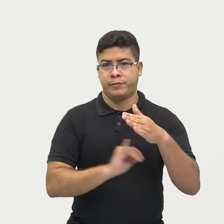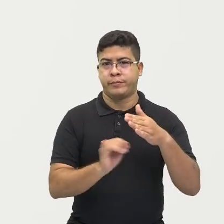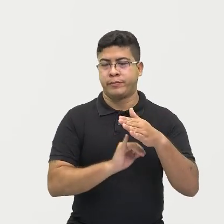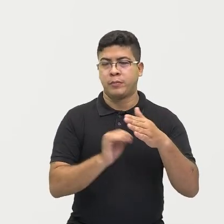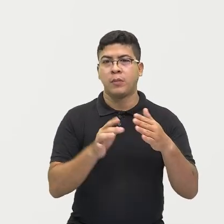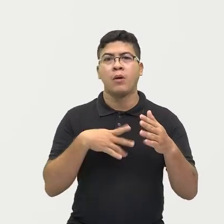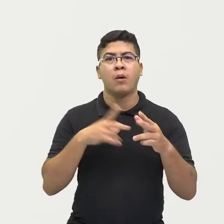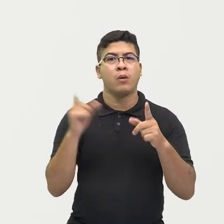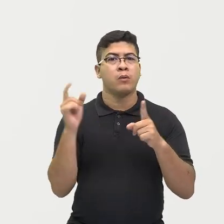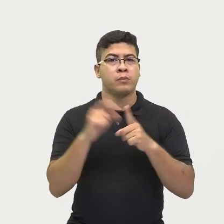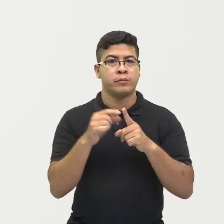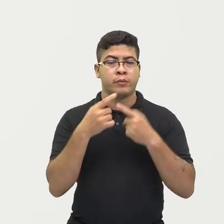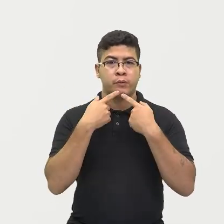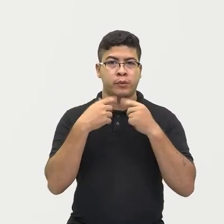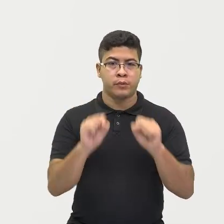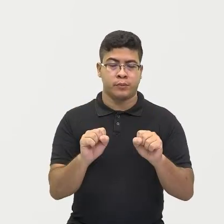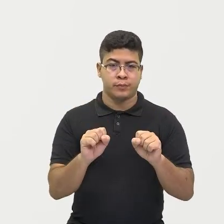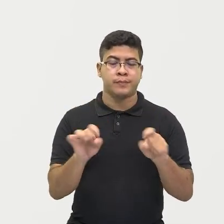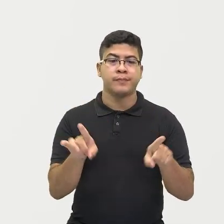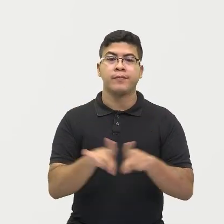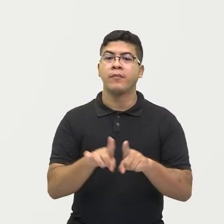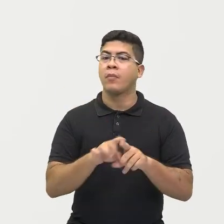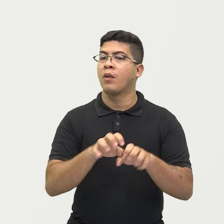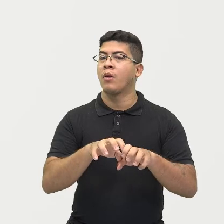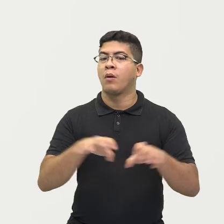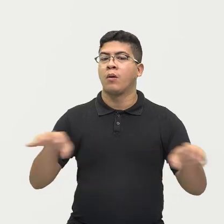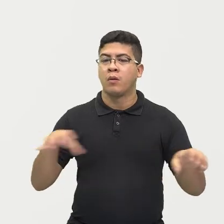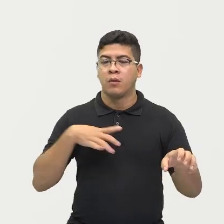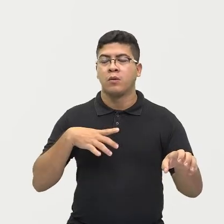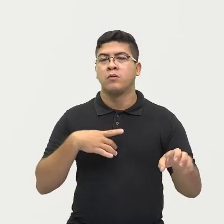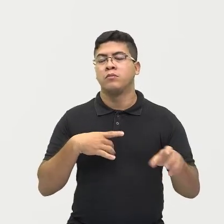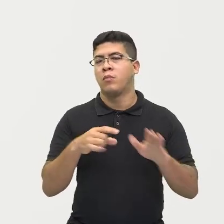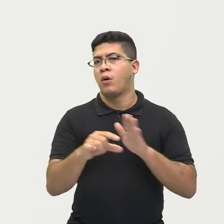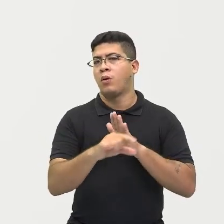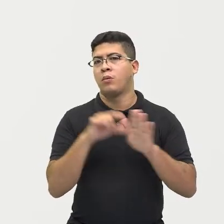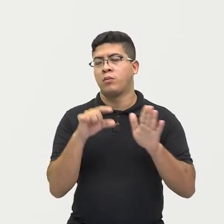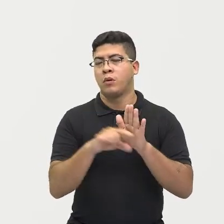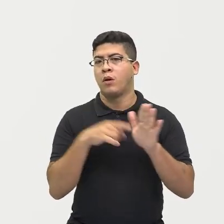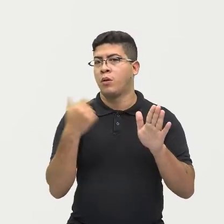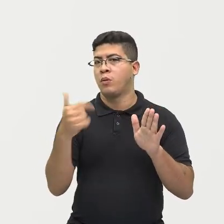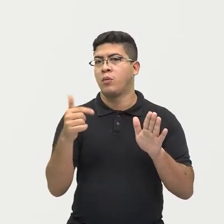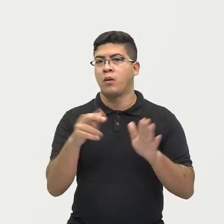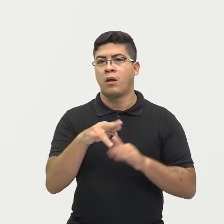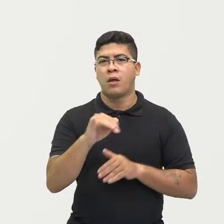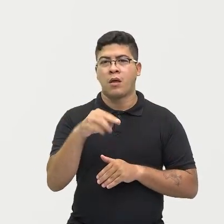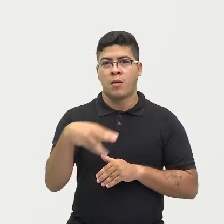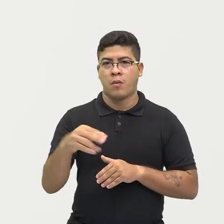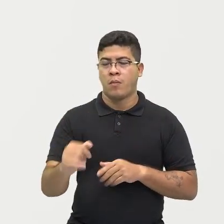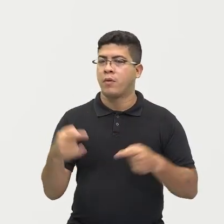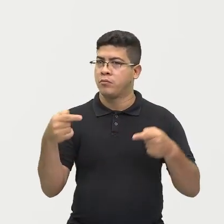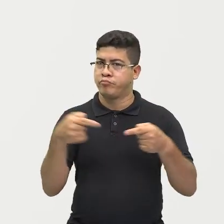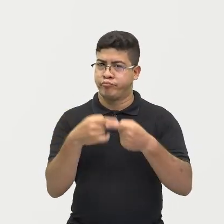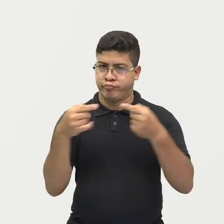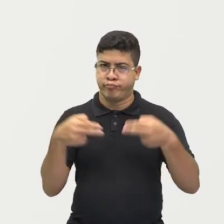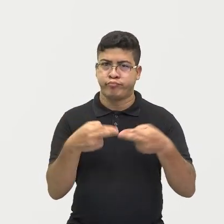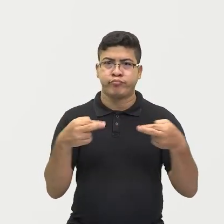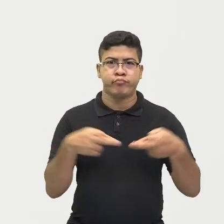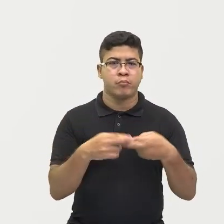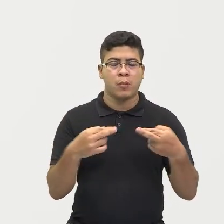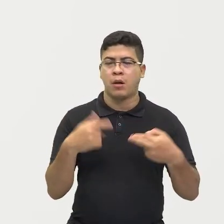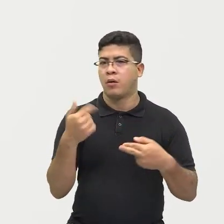clássico, falei aqui, vai romper com o clássico, versos livres, brancos, sem rima. Exatamente, vai